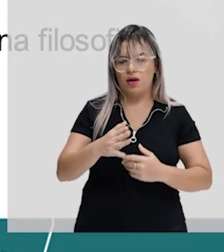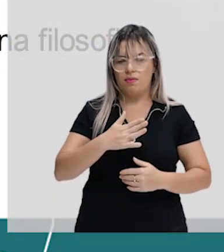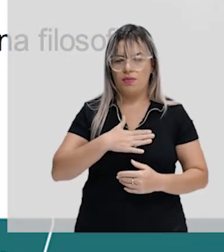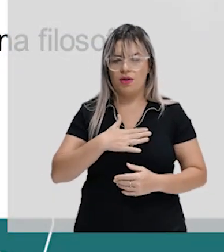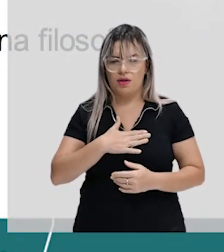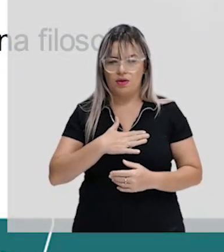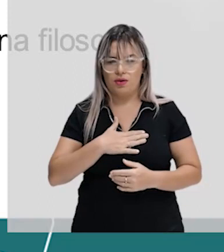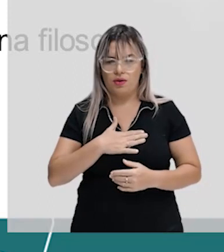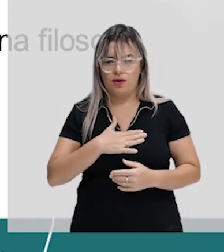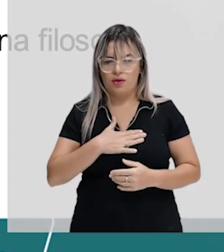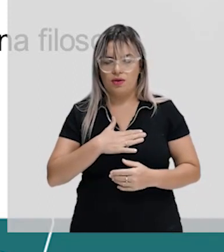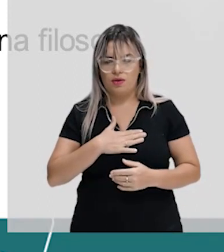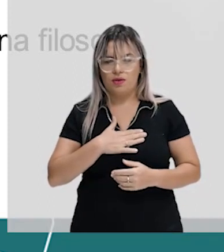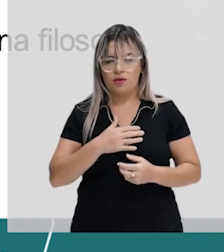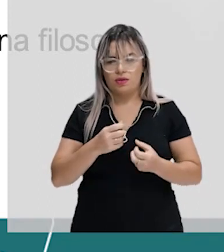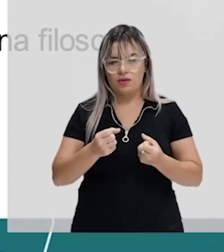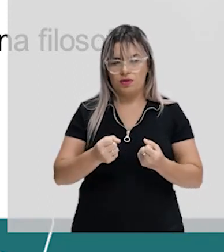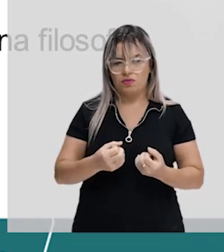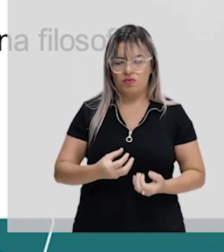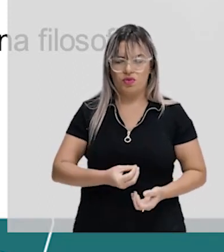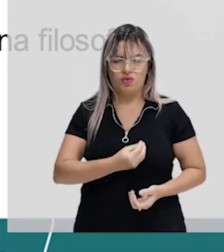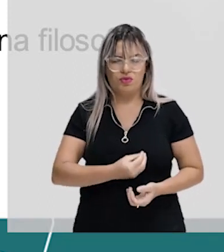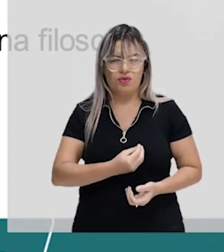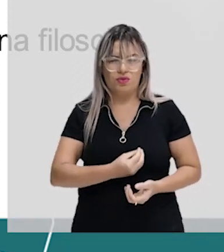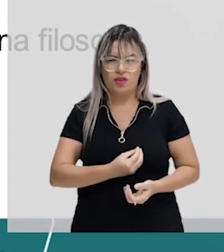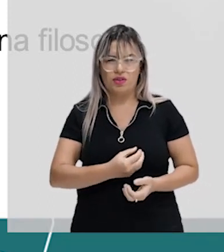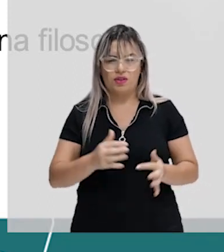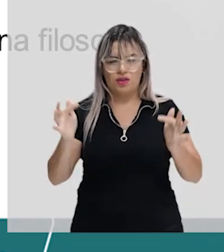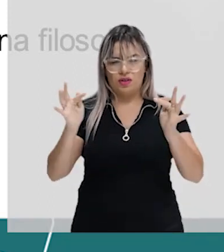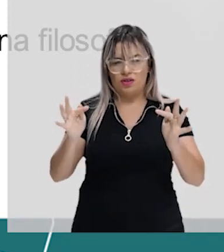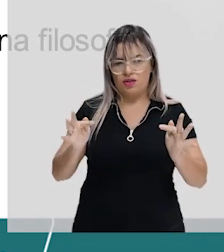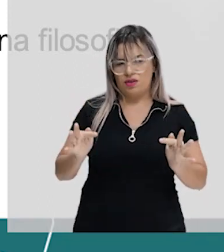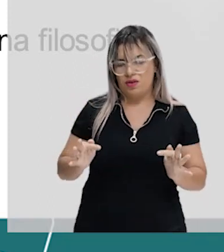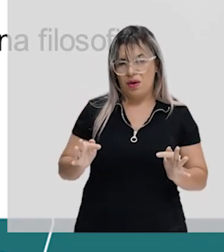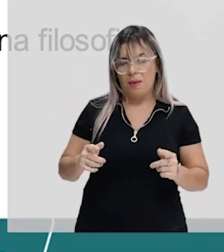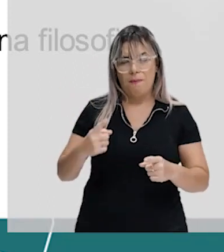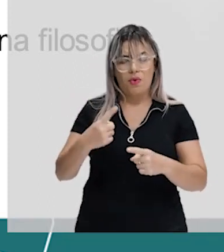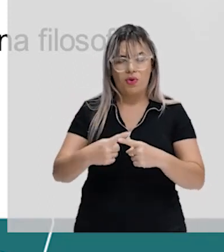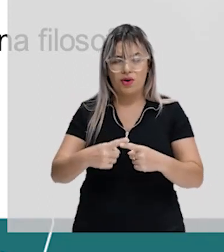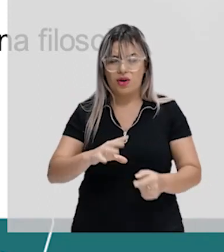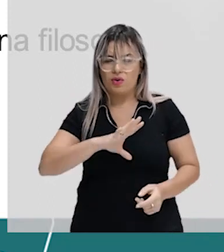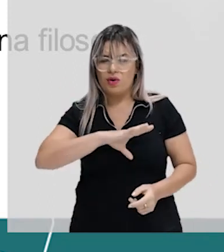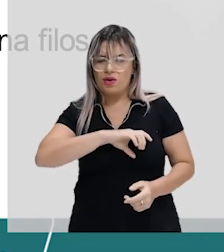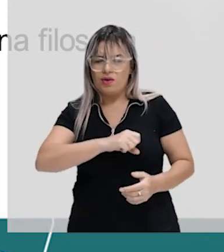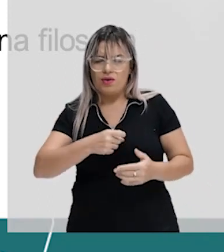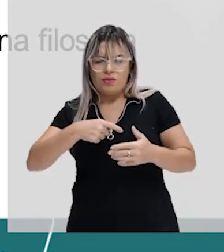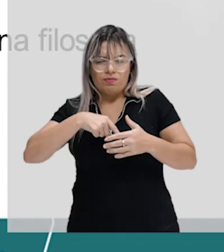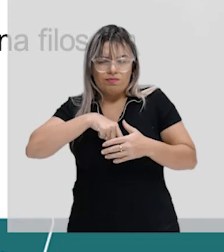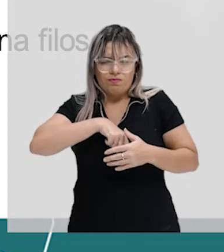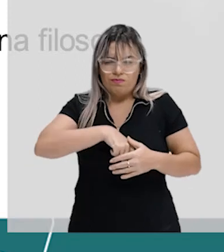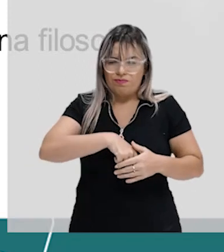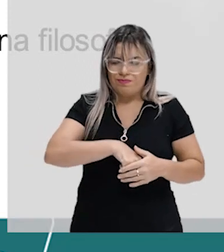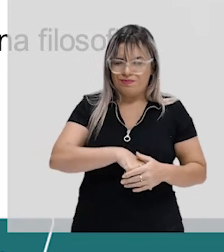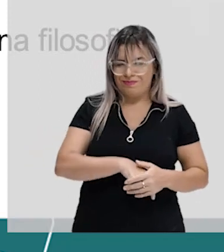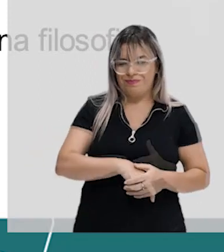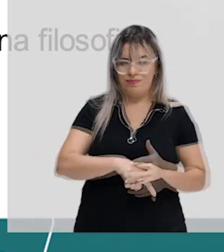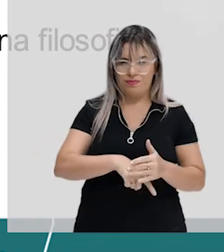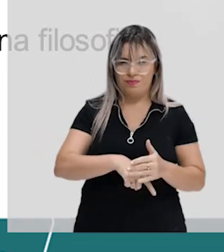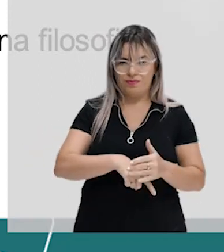ser feliz, não vou viver satisfeito, porque o amor é uma coisa mais profunda que uma transa